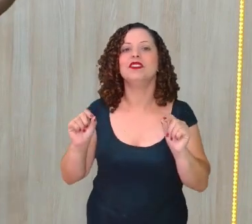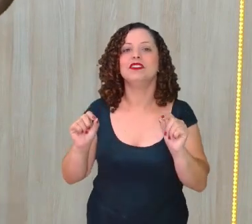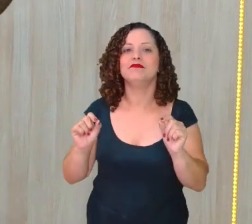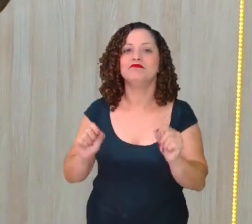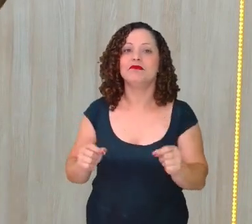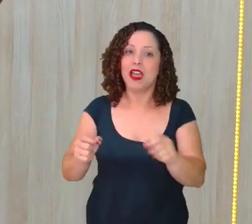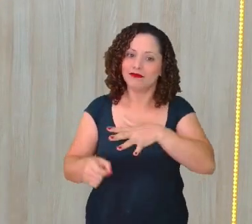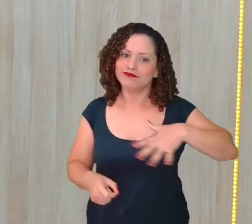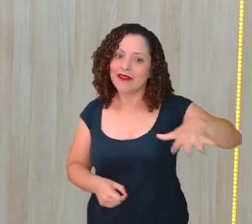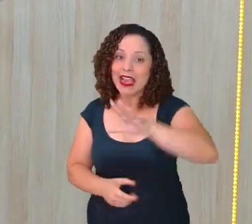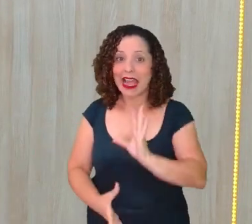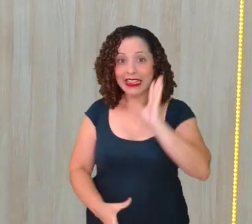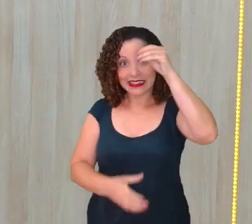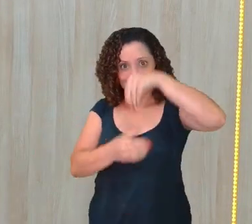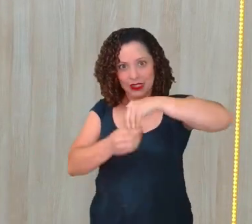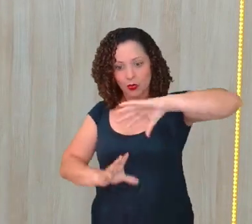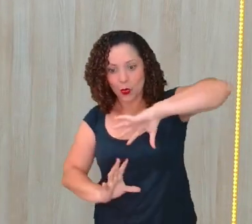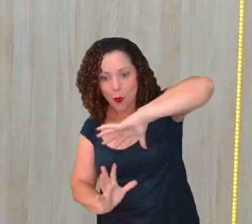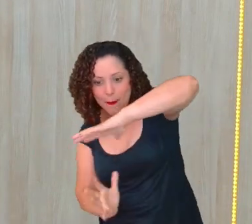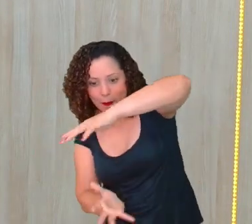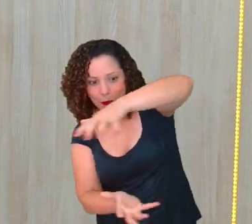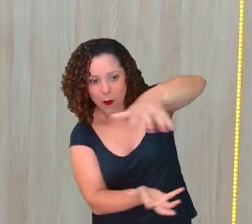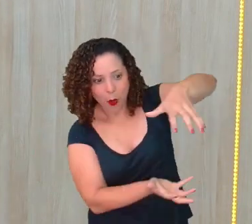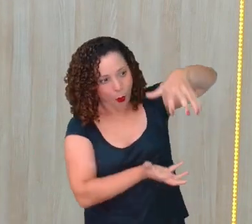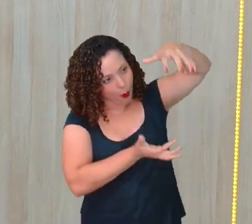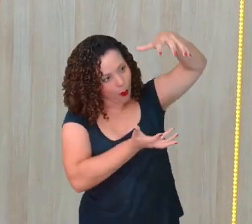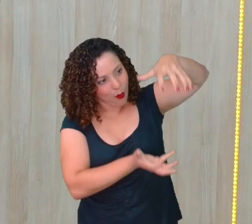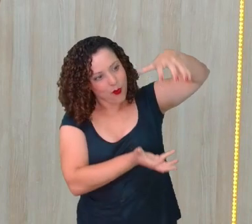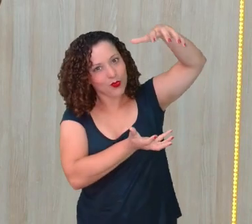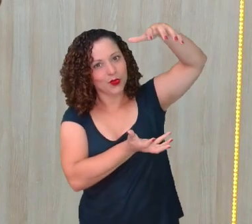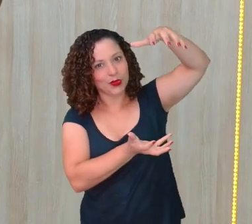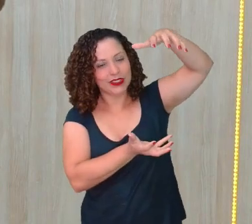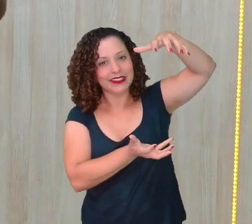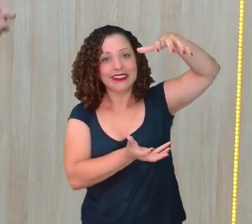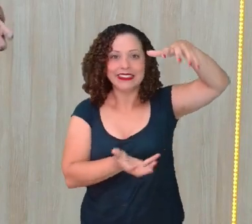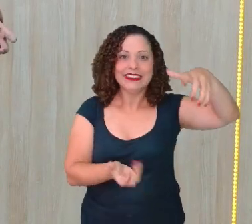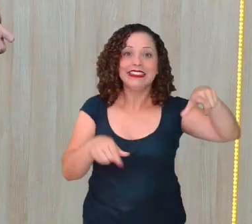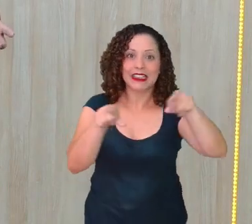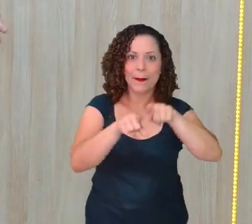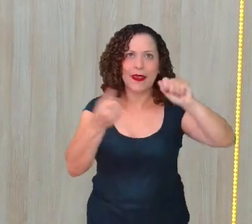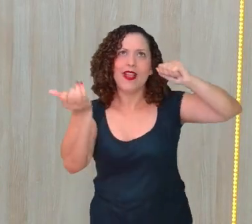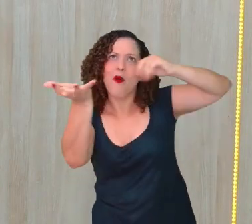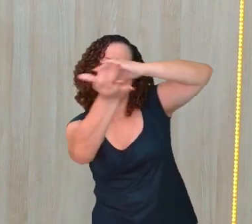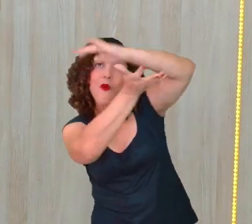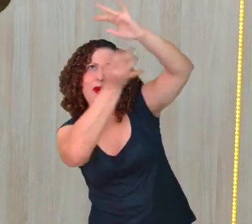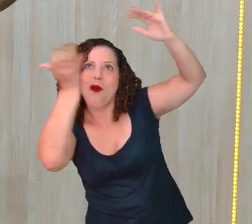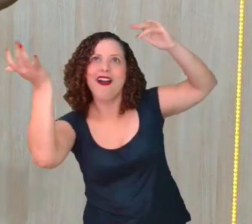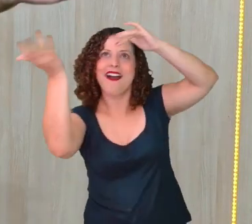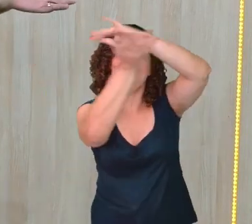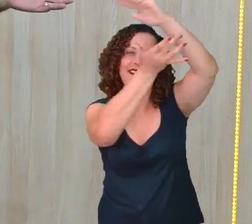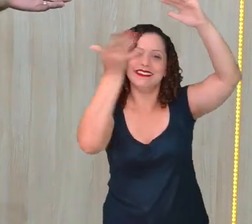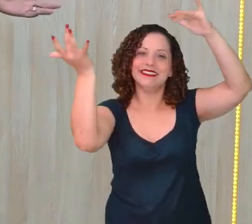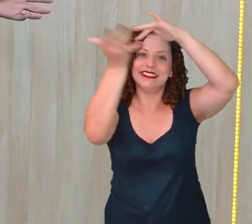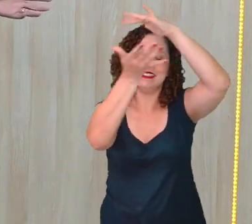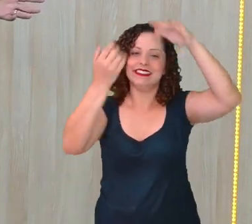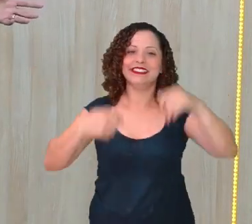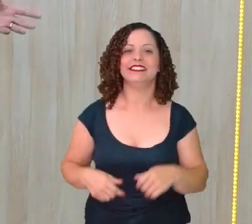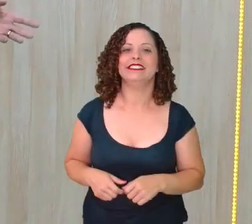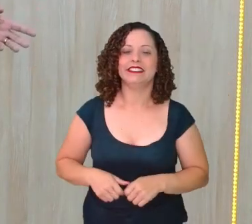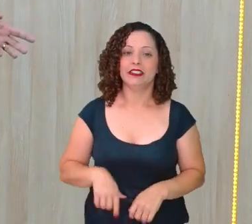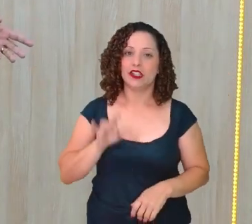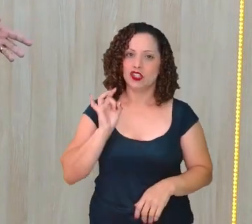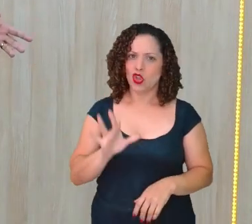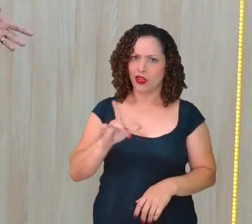lugar global, que é o globo terrestre, que já vai estar inserido em outros espaços, né? Nós temos só apenas